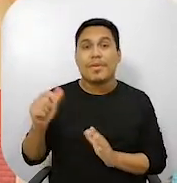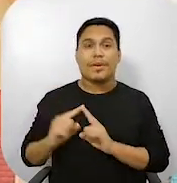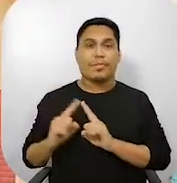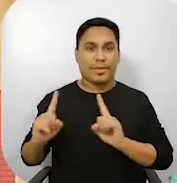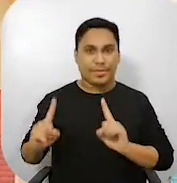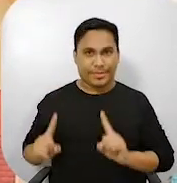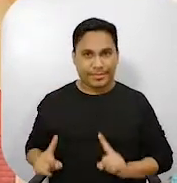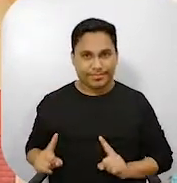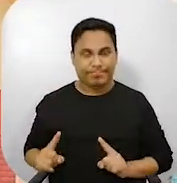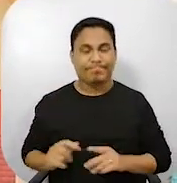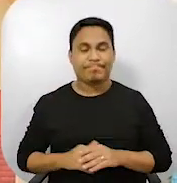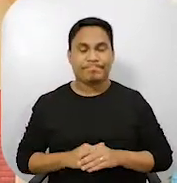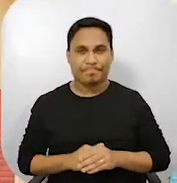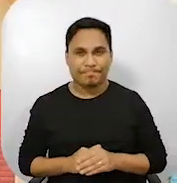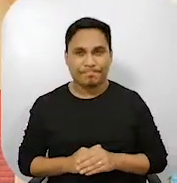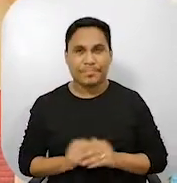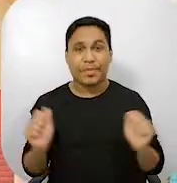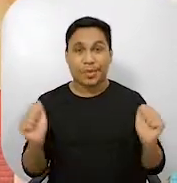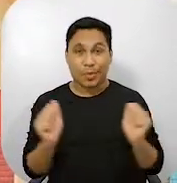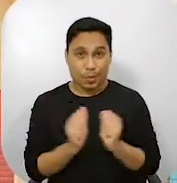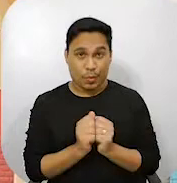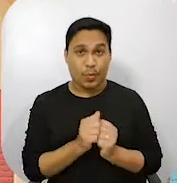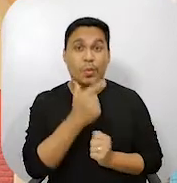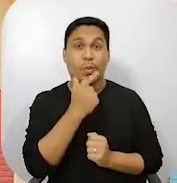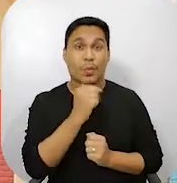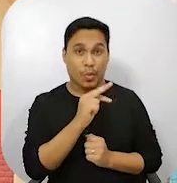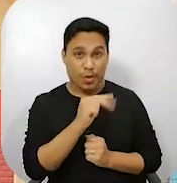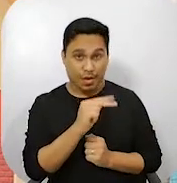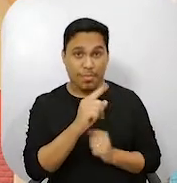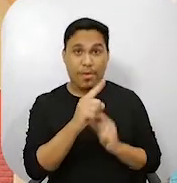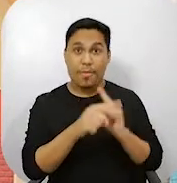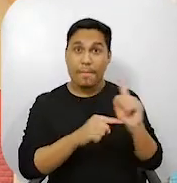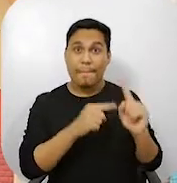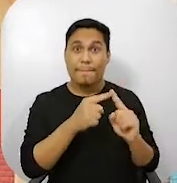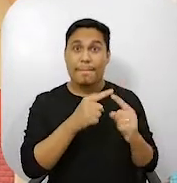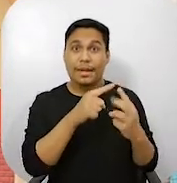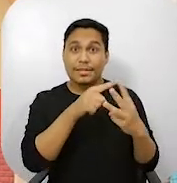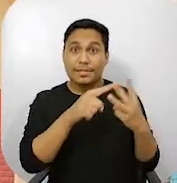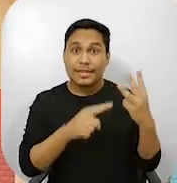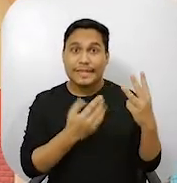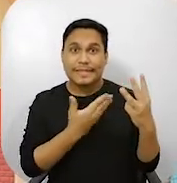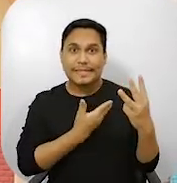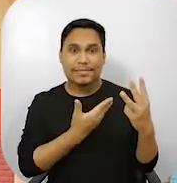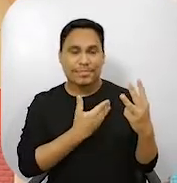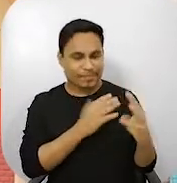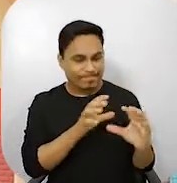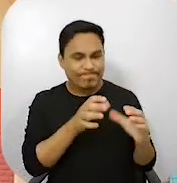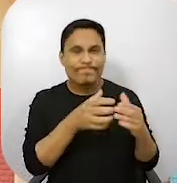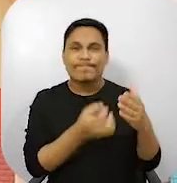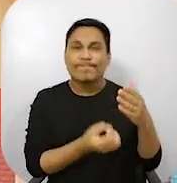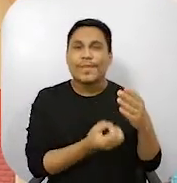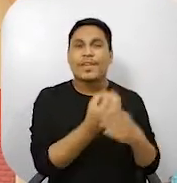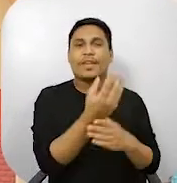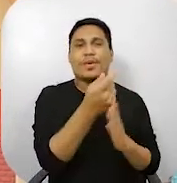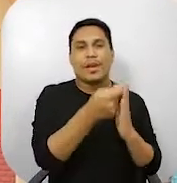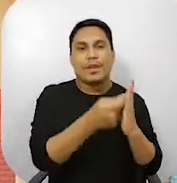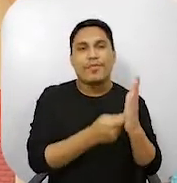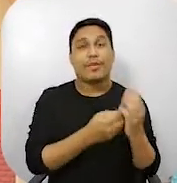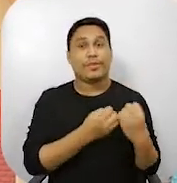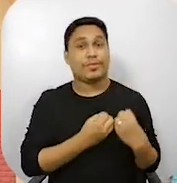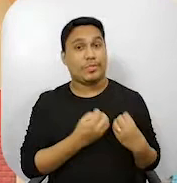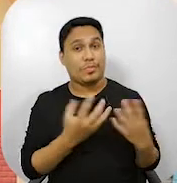projeto junto de um irmão e mais três amigos eles criaram uma revista de poesia e desenhos